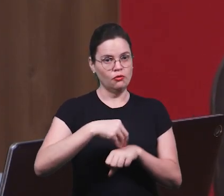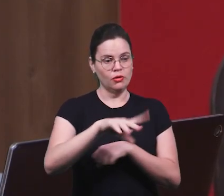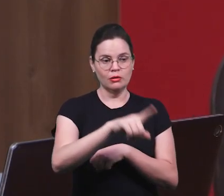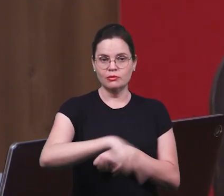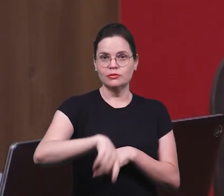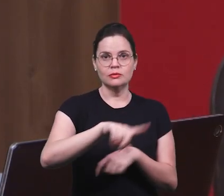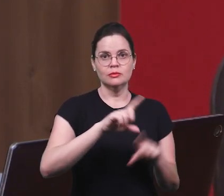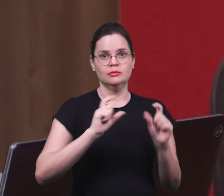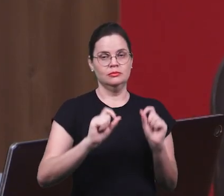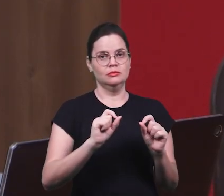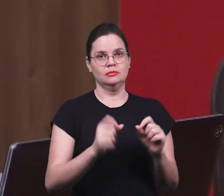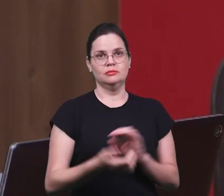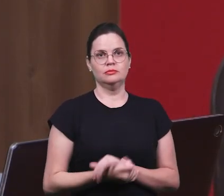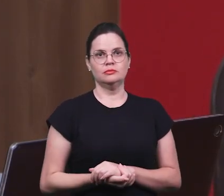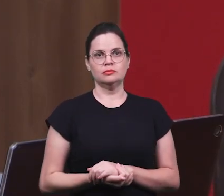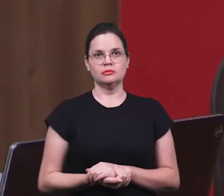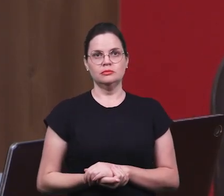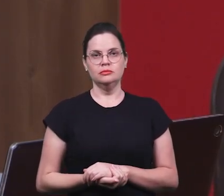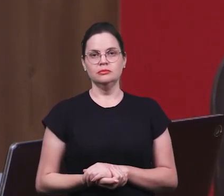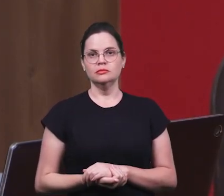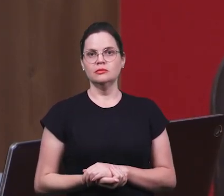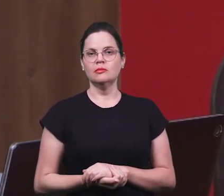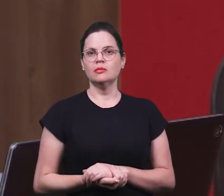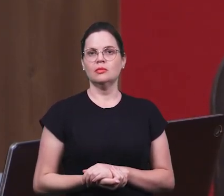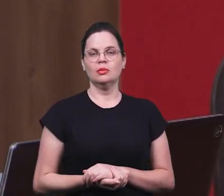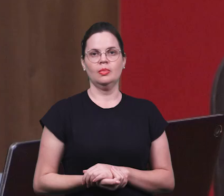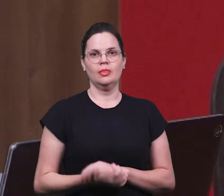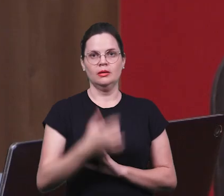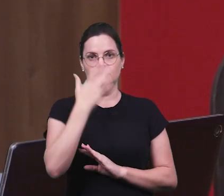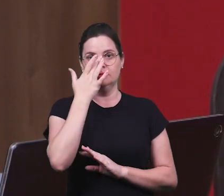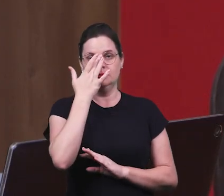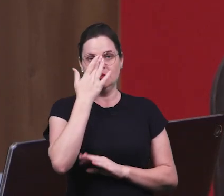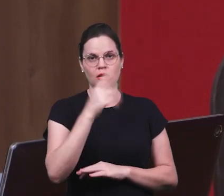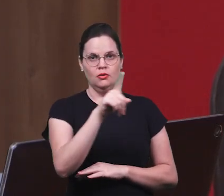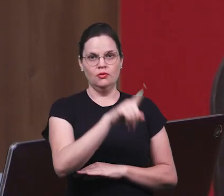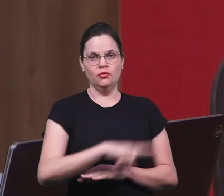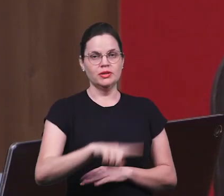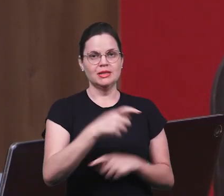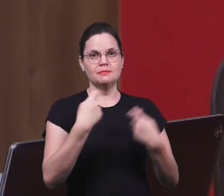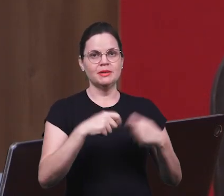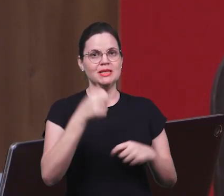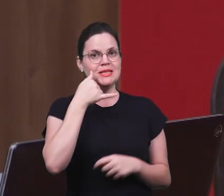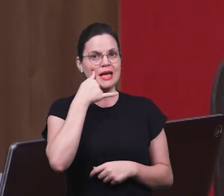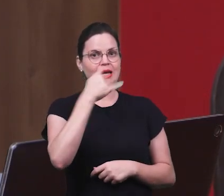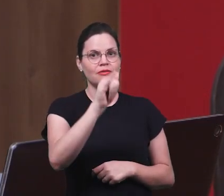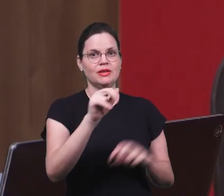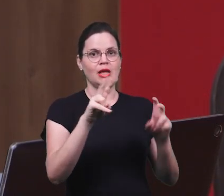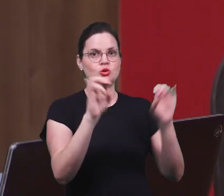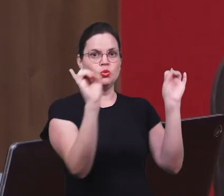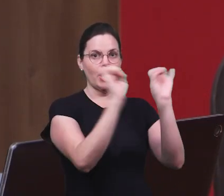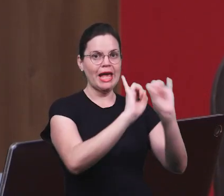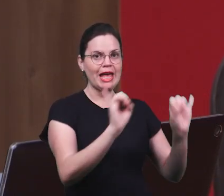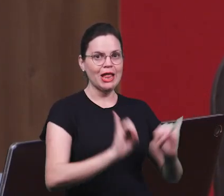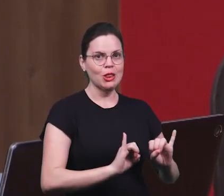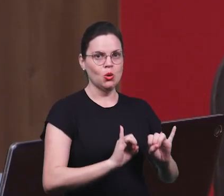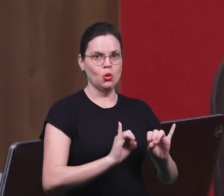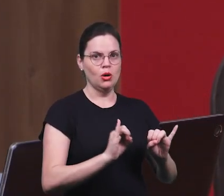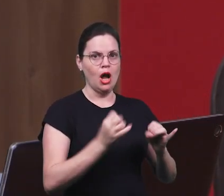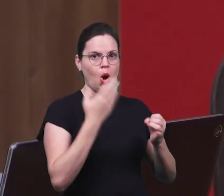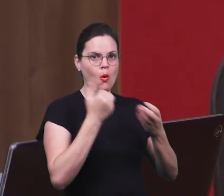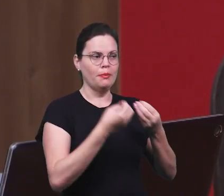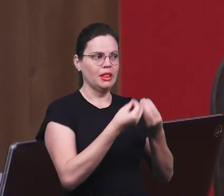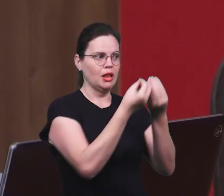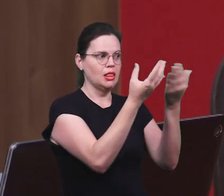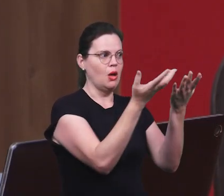que escrever para que eles se abstenham das contaminações dos ídolos, da prostituição, do que é